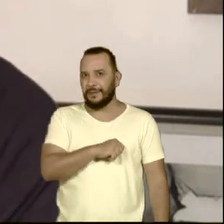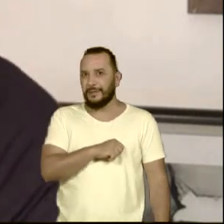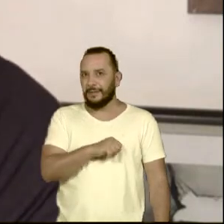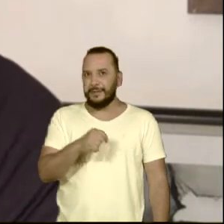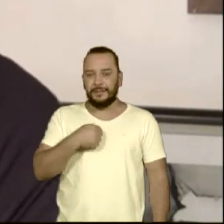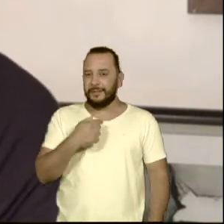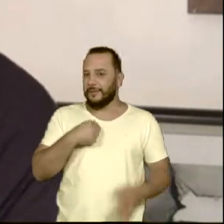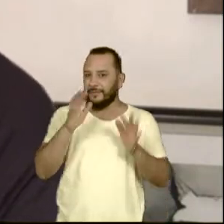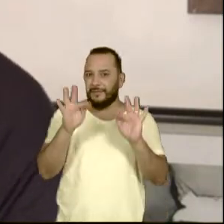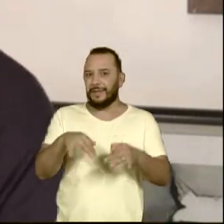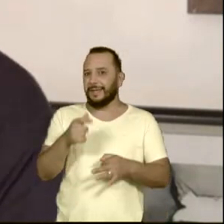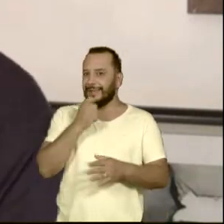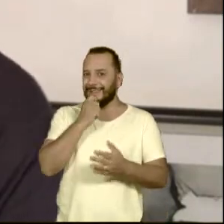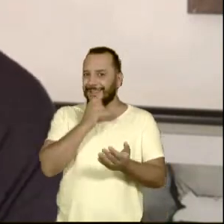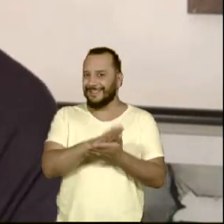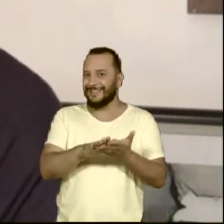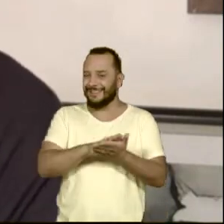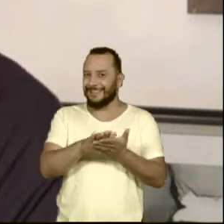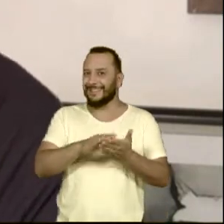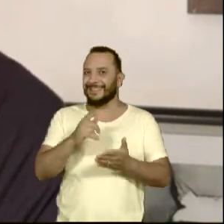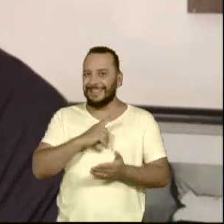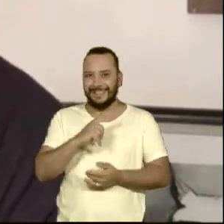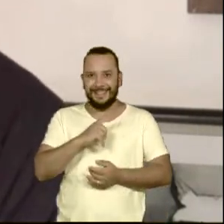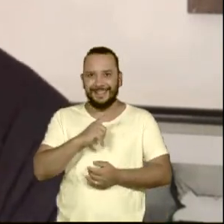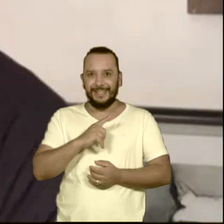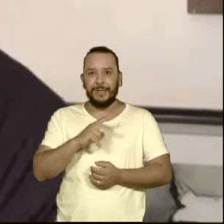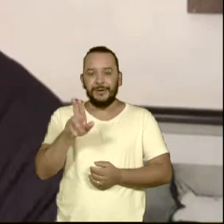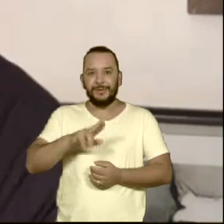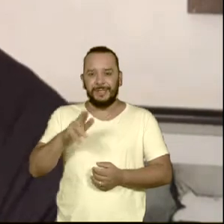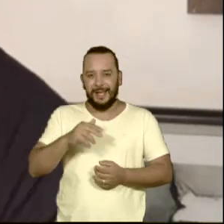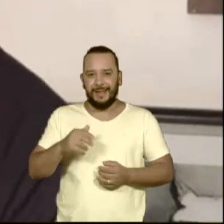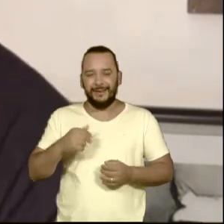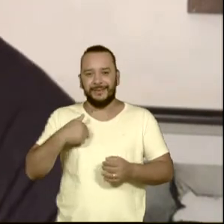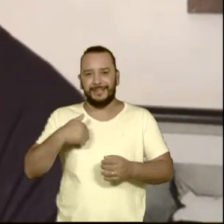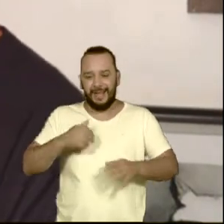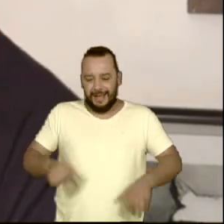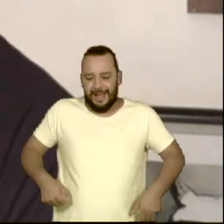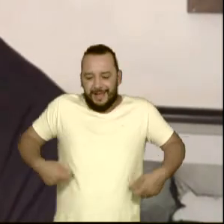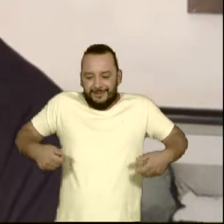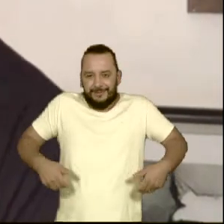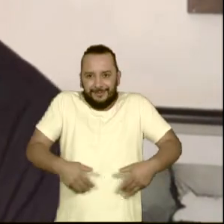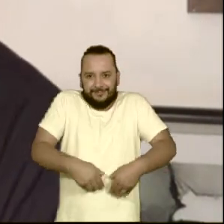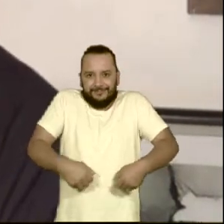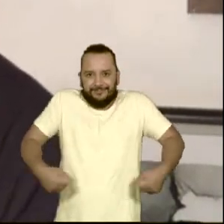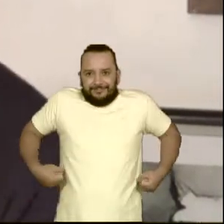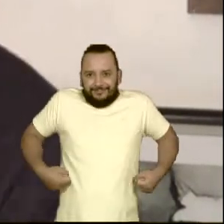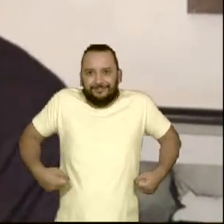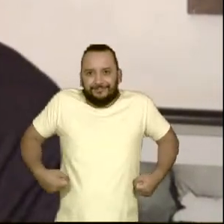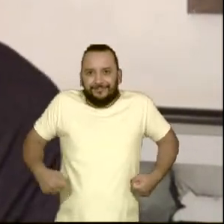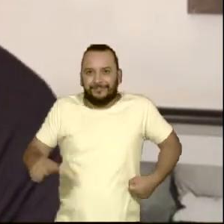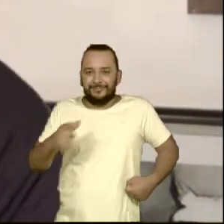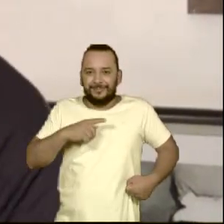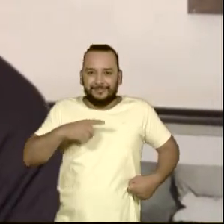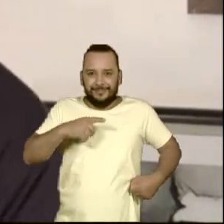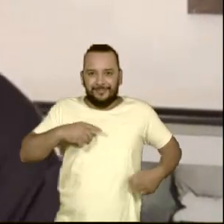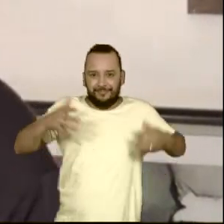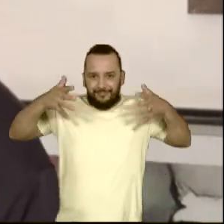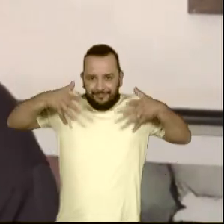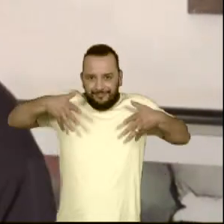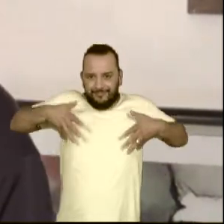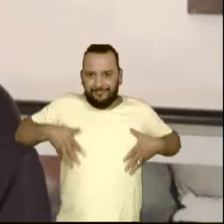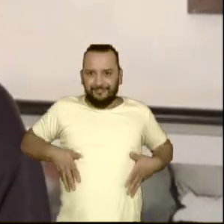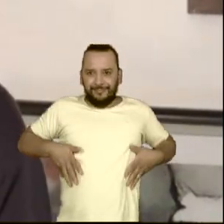termina aí. Você usava a calça com as pernas do Garibaldo, que vinha até o meio da cintura, usava esse colete